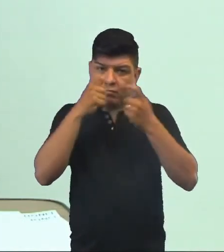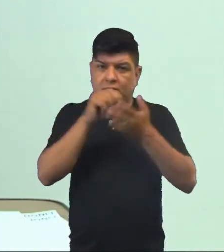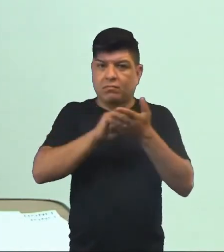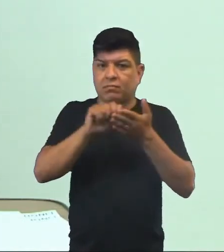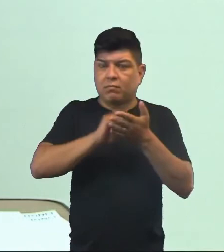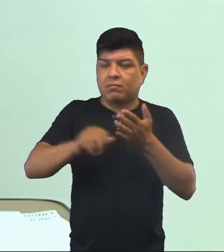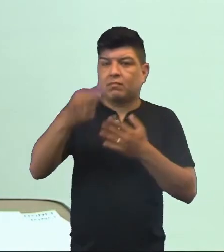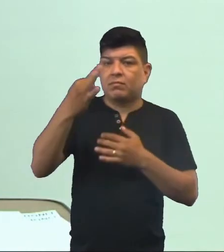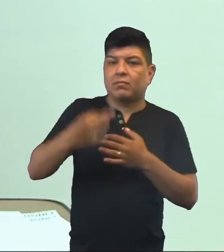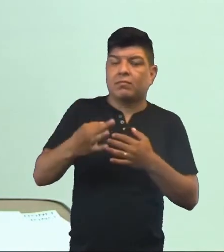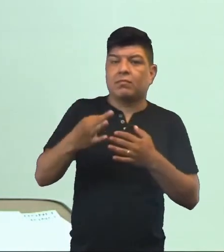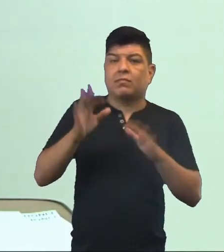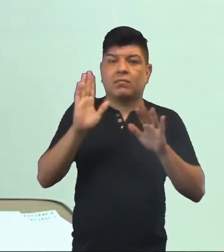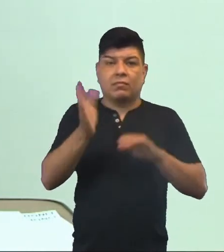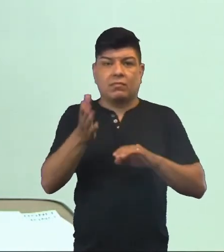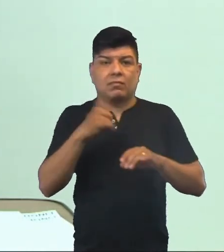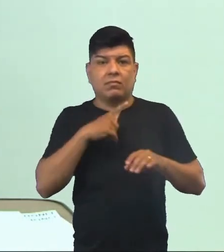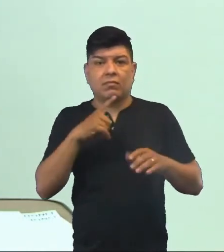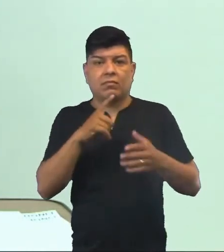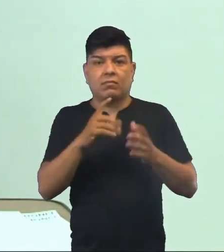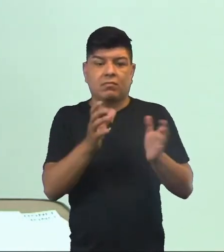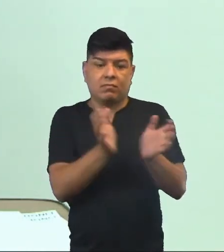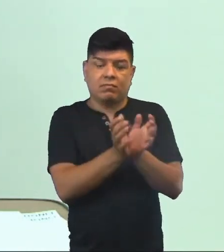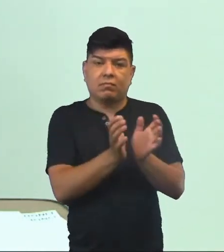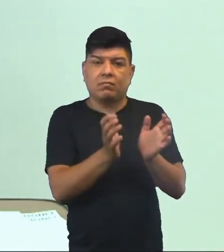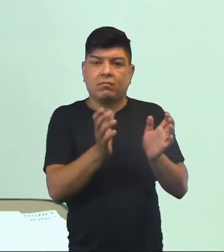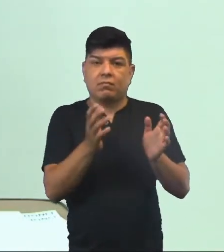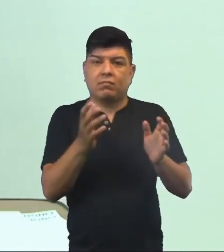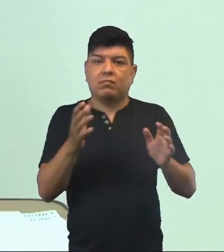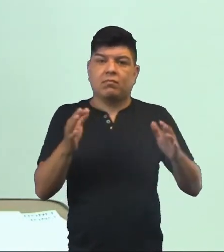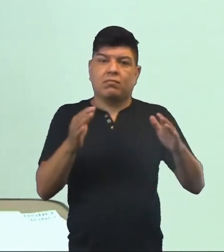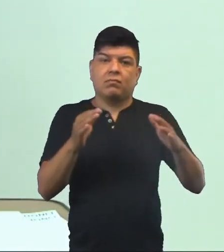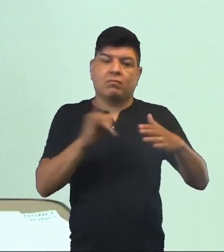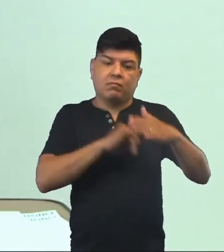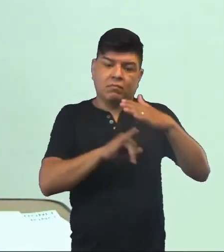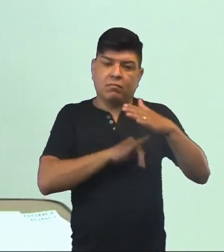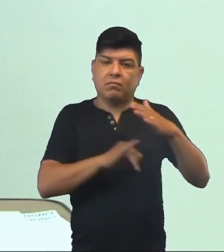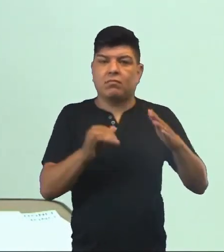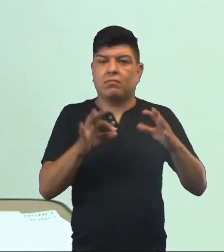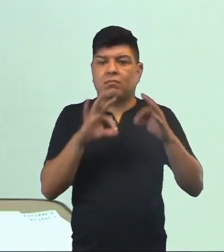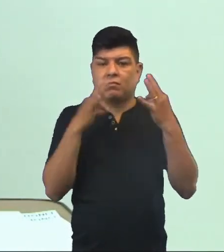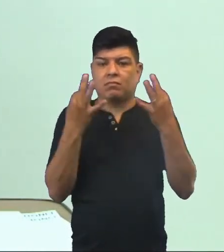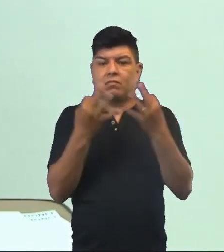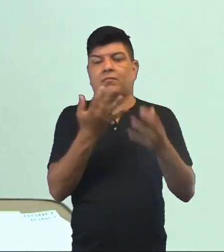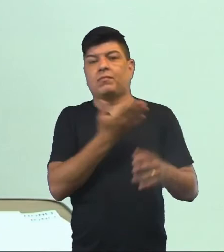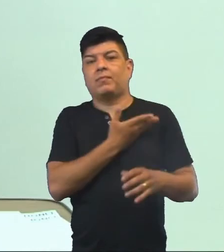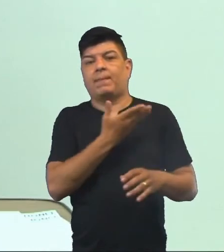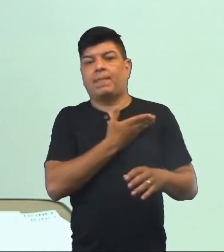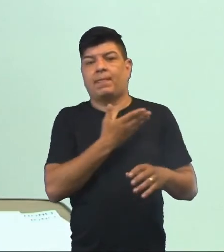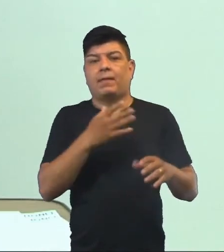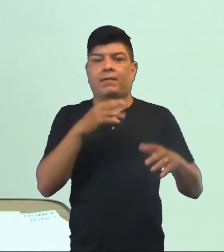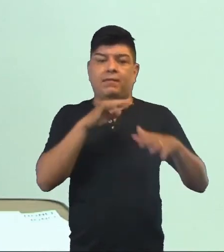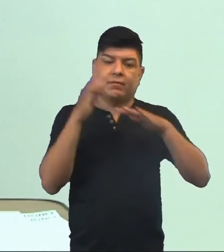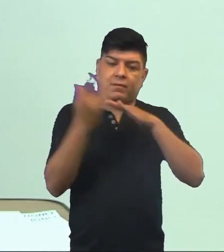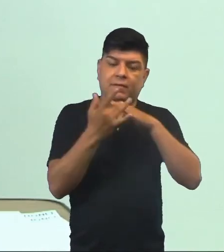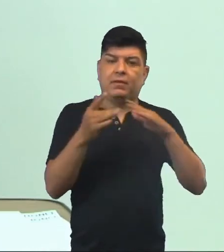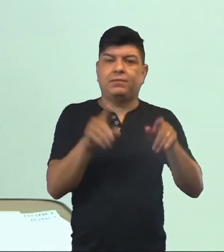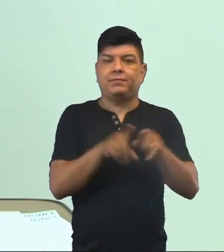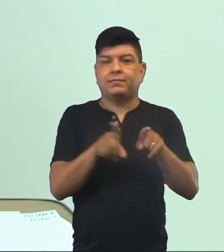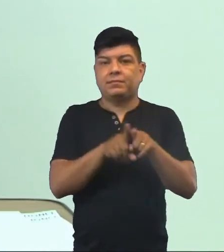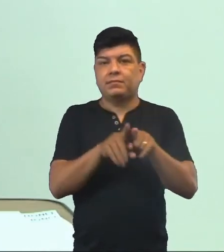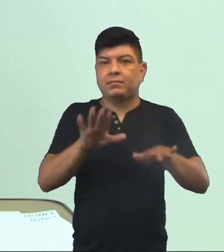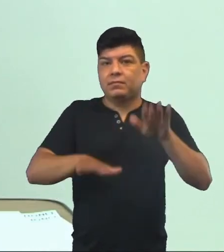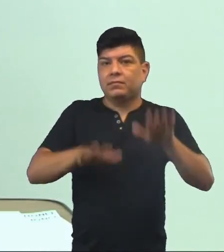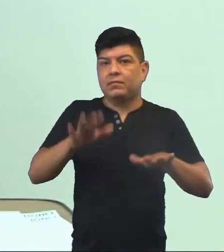escrever corretamente, já que a gente está escrevendo num grupo mais informal de amigos, né, familiares ali, ou até nas redes sociais.